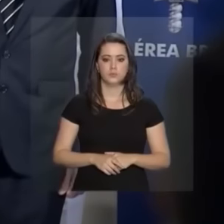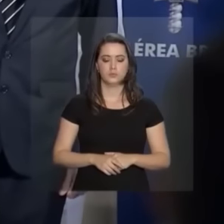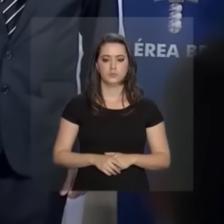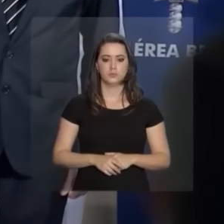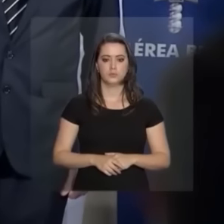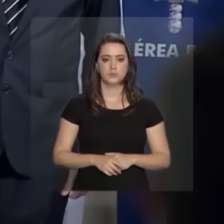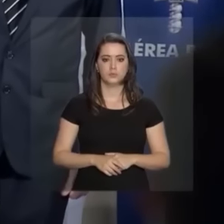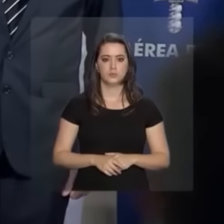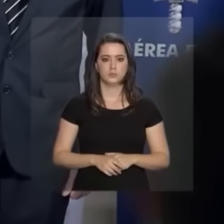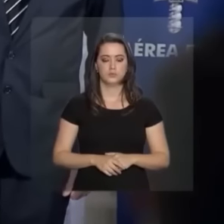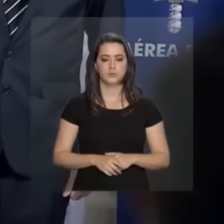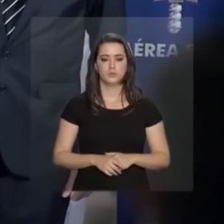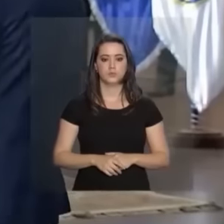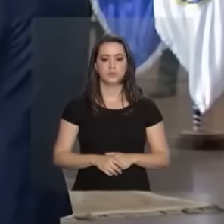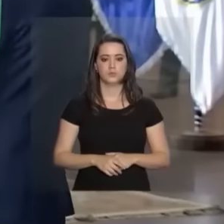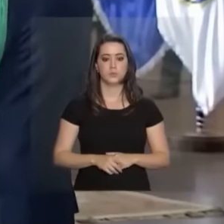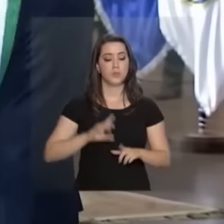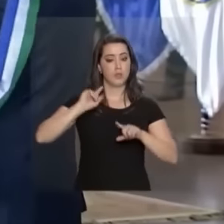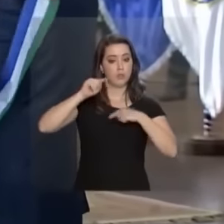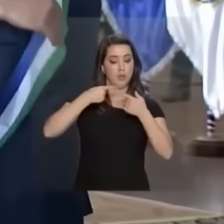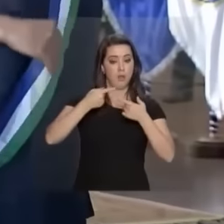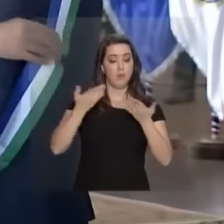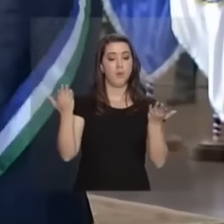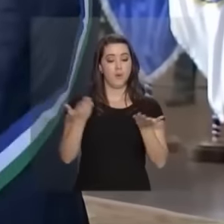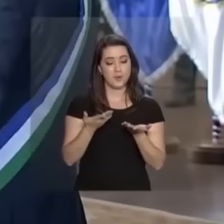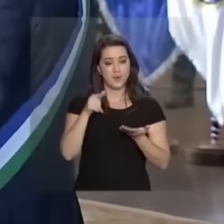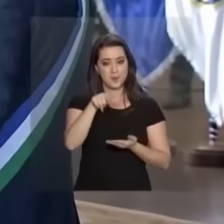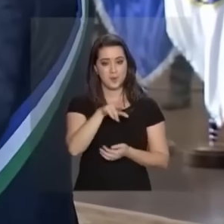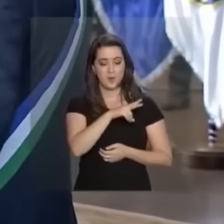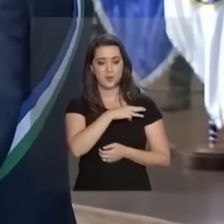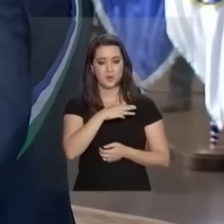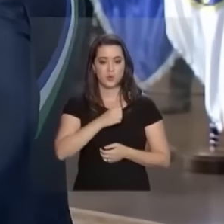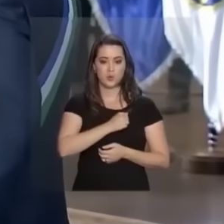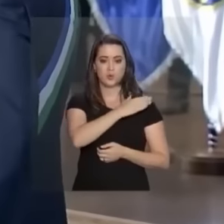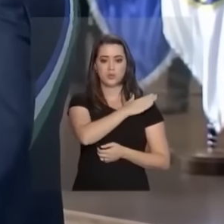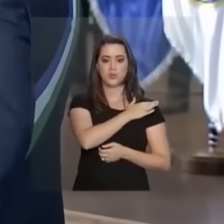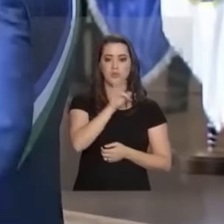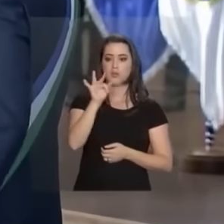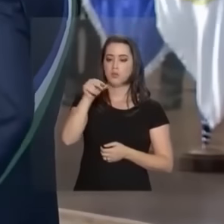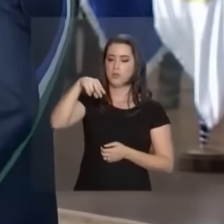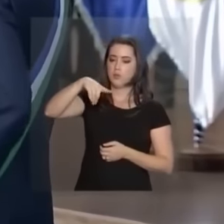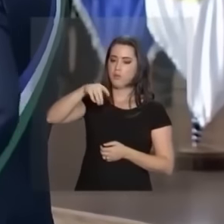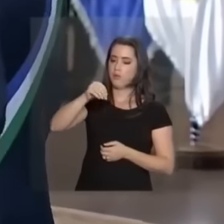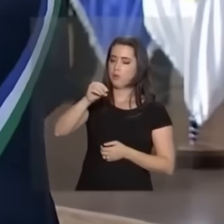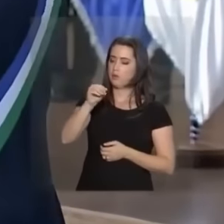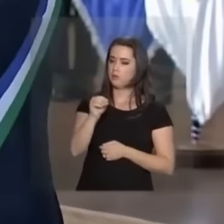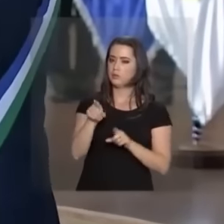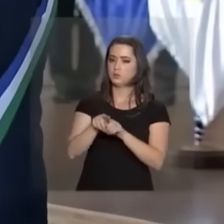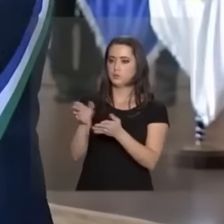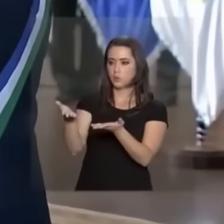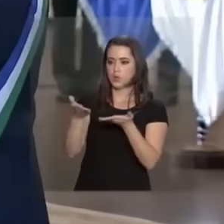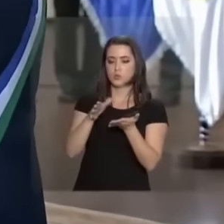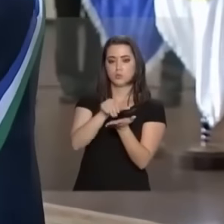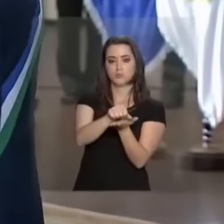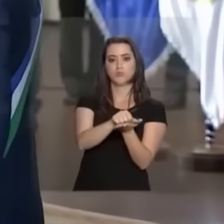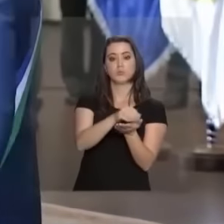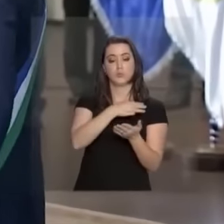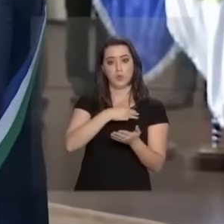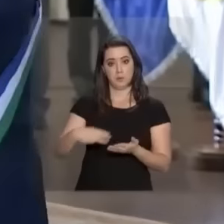trabalho de excelência né coordenado inquérito pelo Ministro Alexandre Moraes e o próximo passo me parece